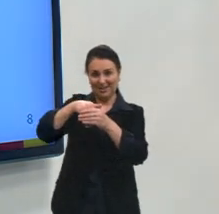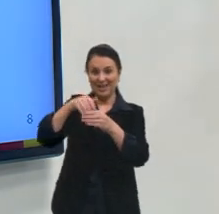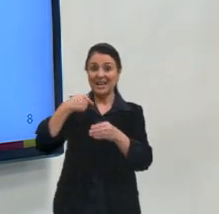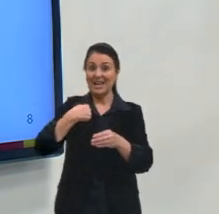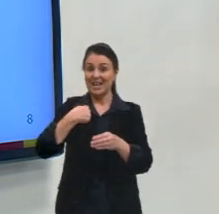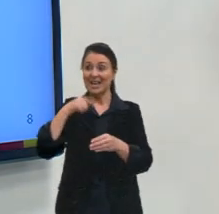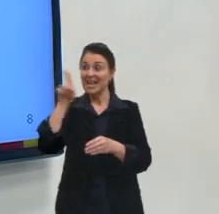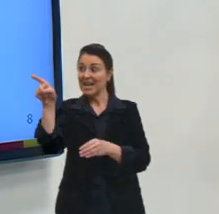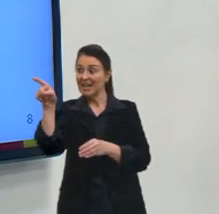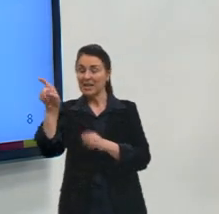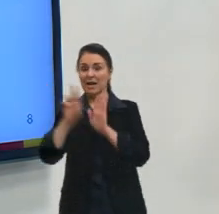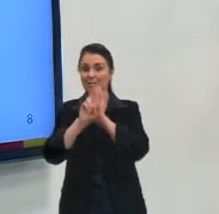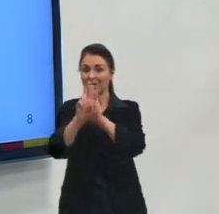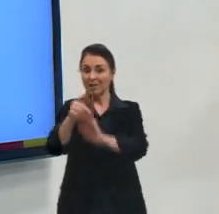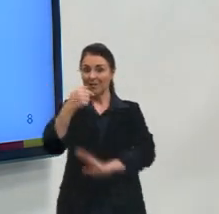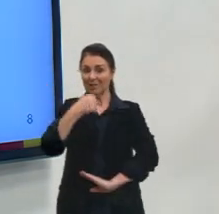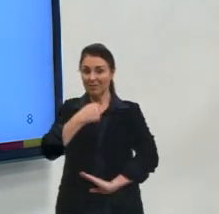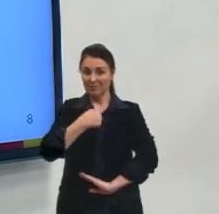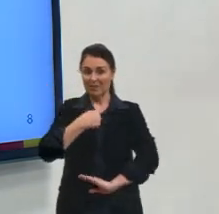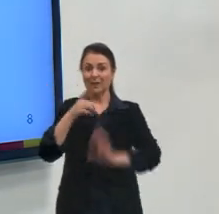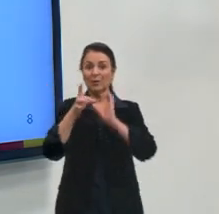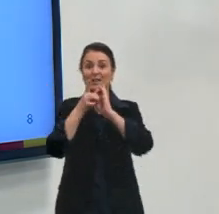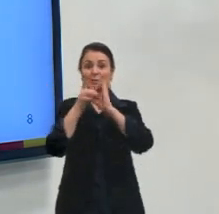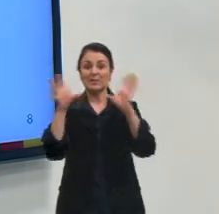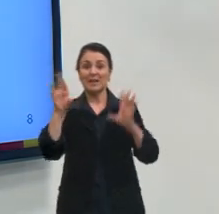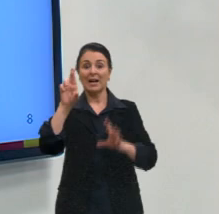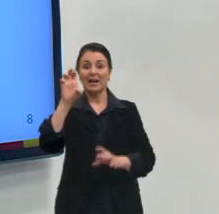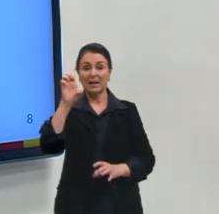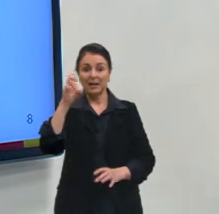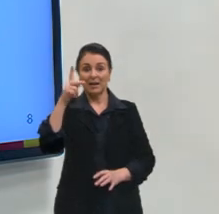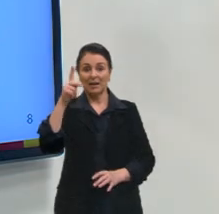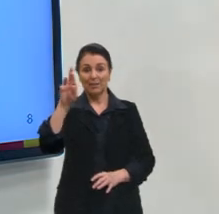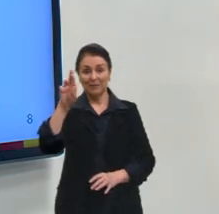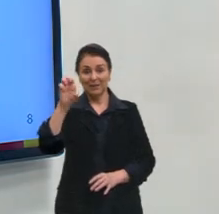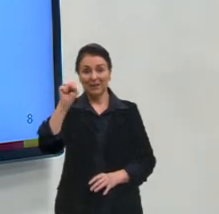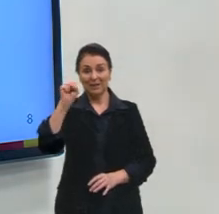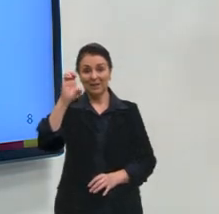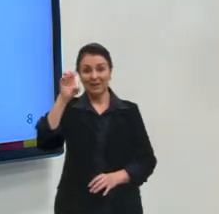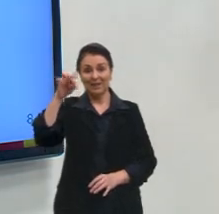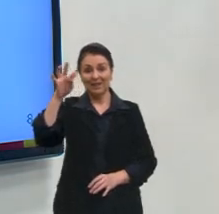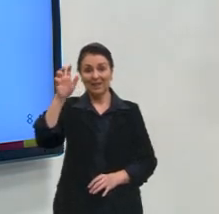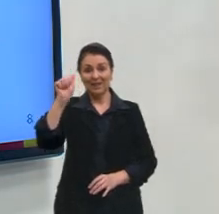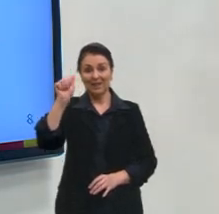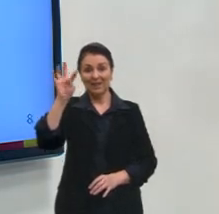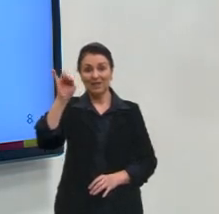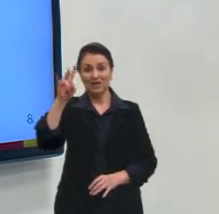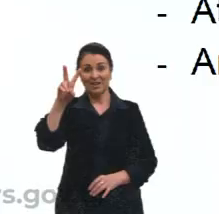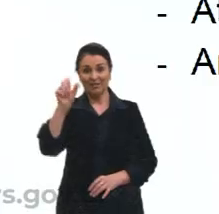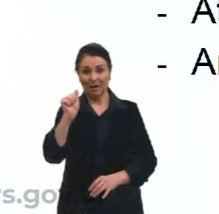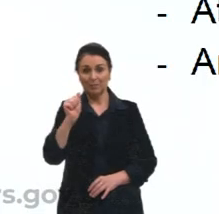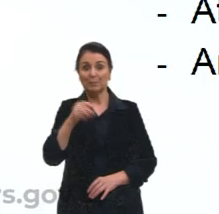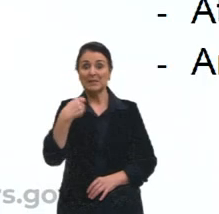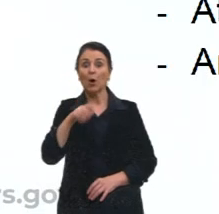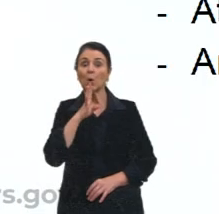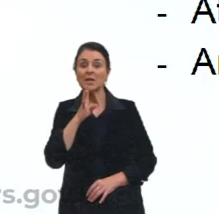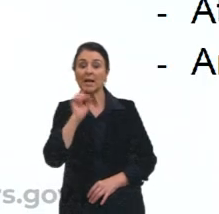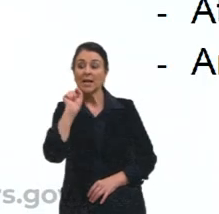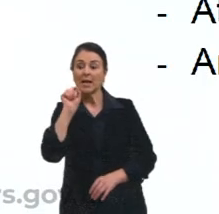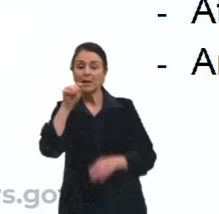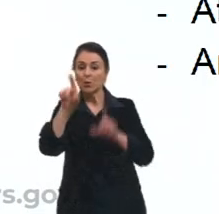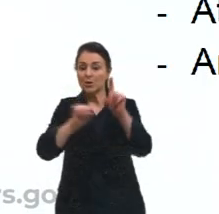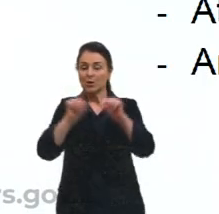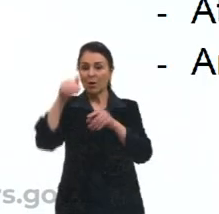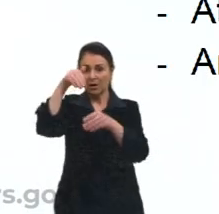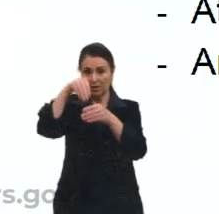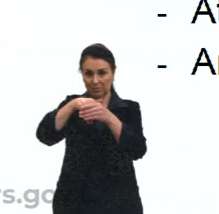então por isso que na nossa democracia representativa é muito importante a gente conhecer bem em que a gente vai votar a democracia ateniense